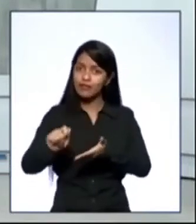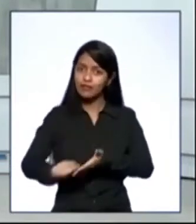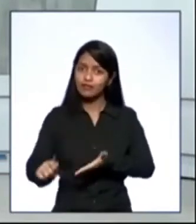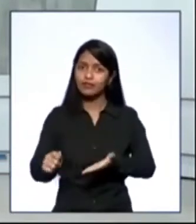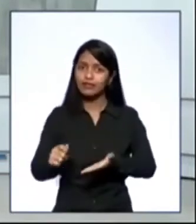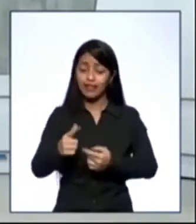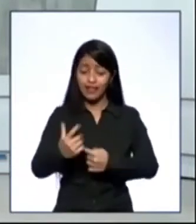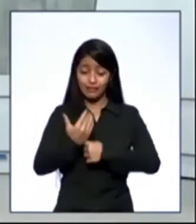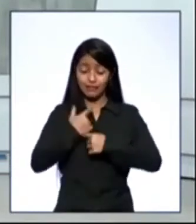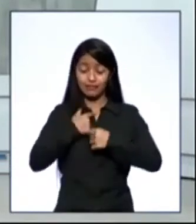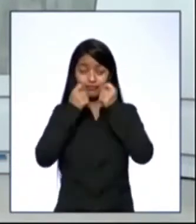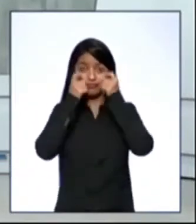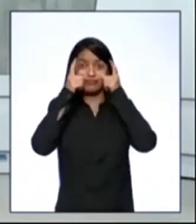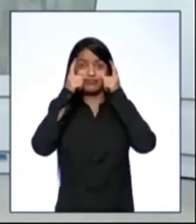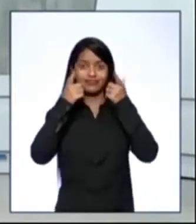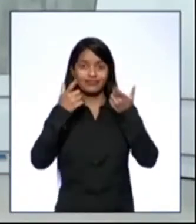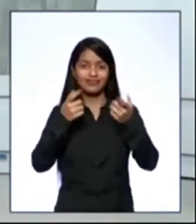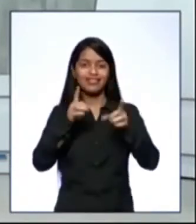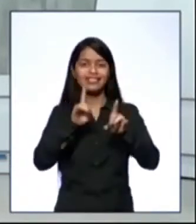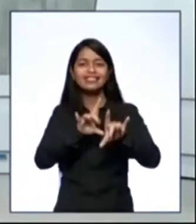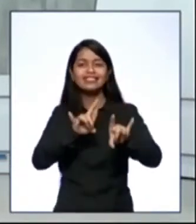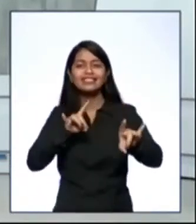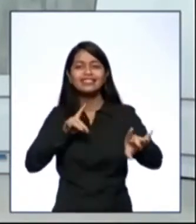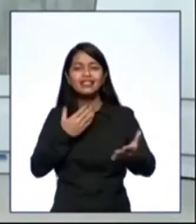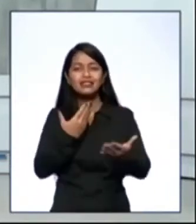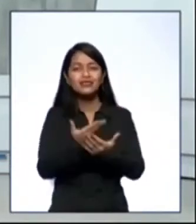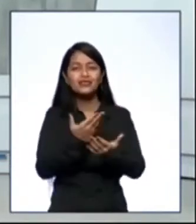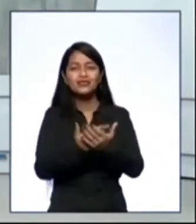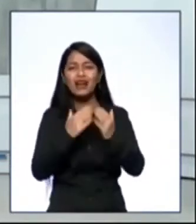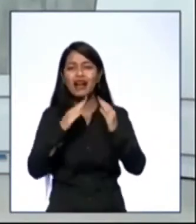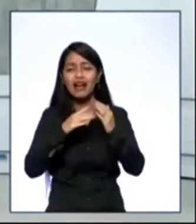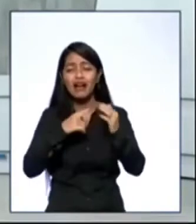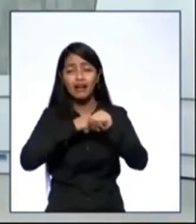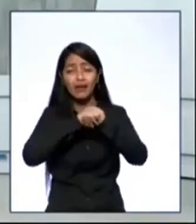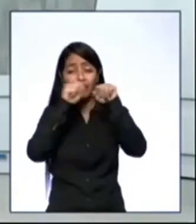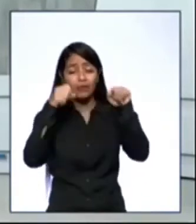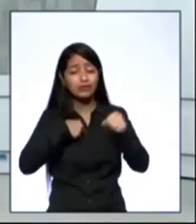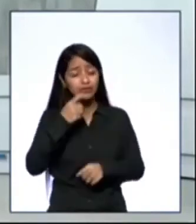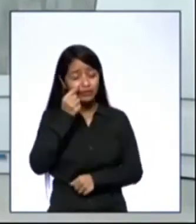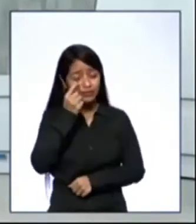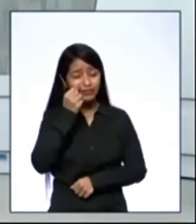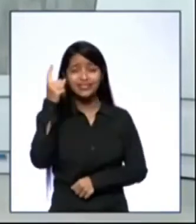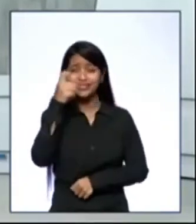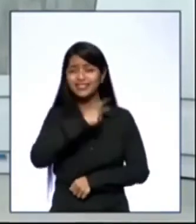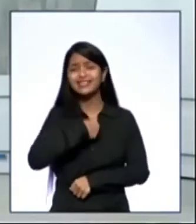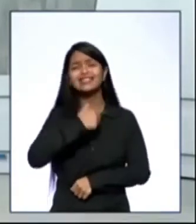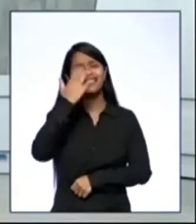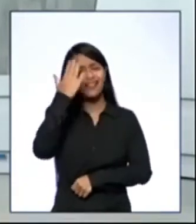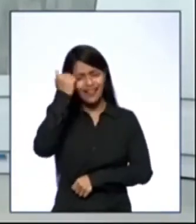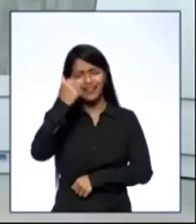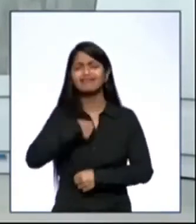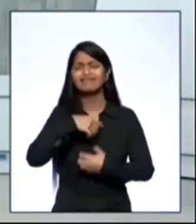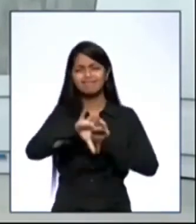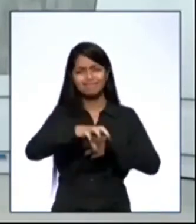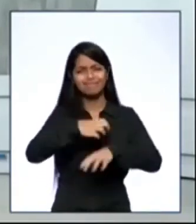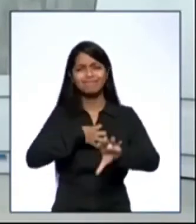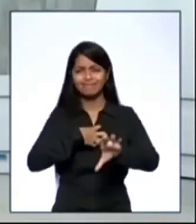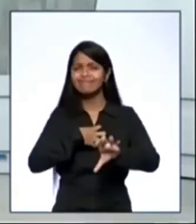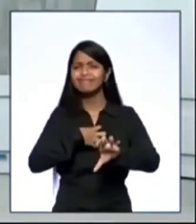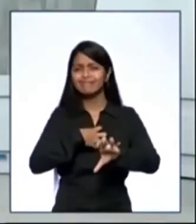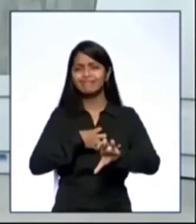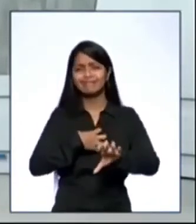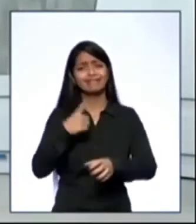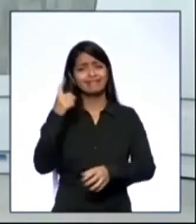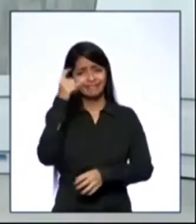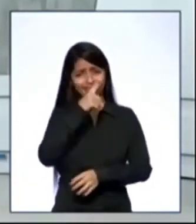o nosso maior desafio no EAD, ficar acordado em casa, acordar cedo, ficar estudando, eu sei. Eu te entendo. E é